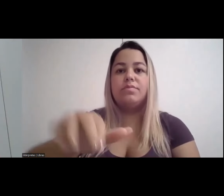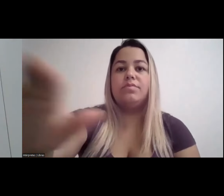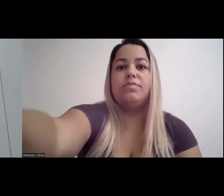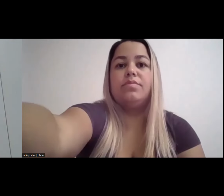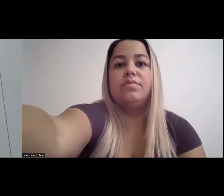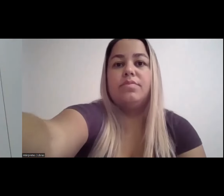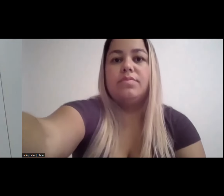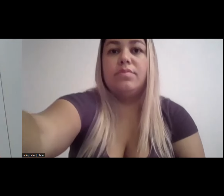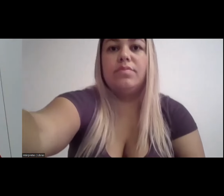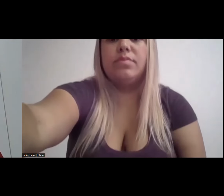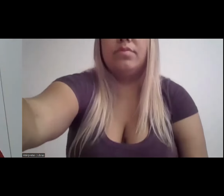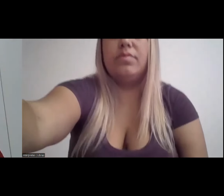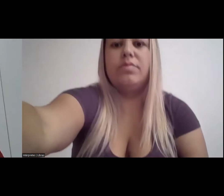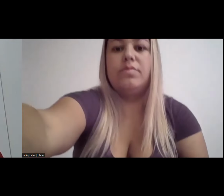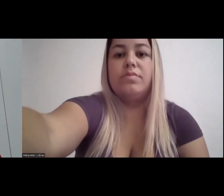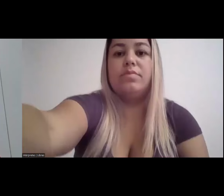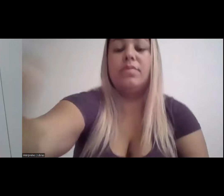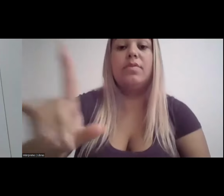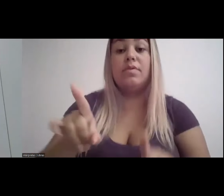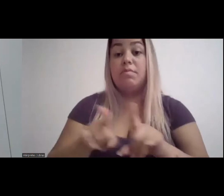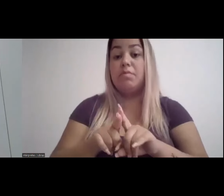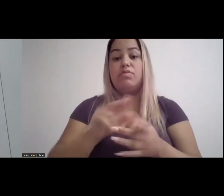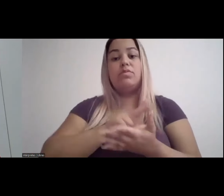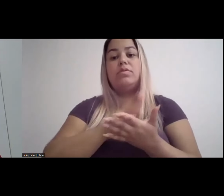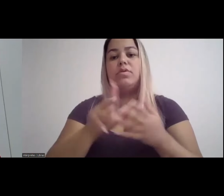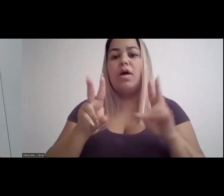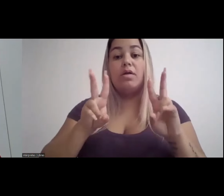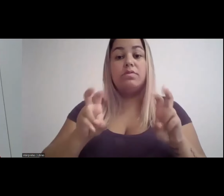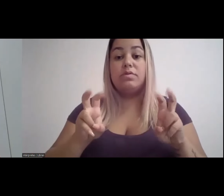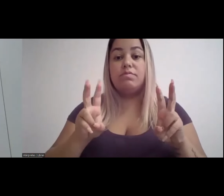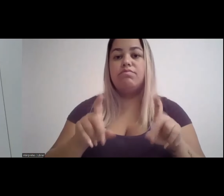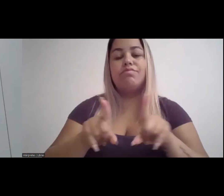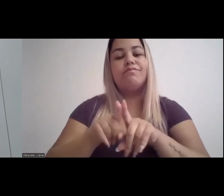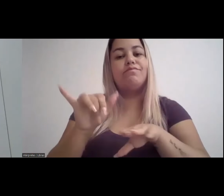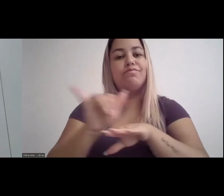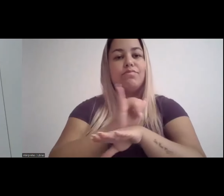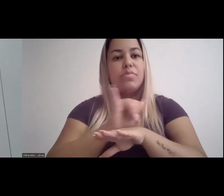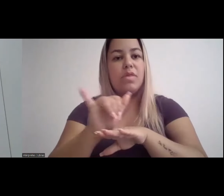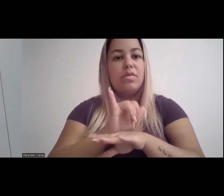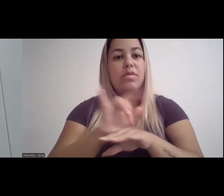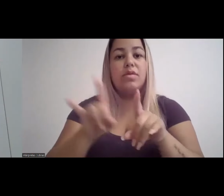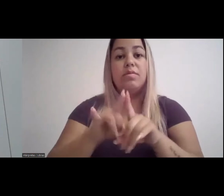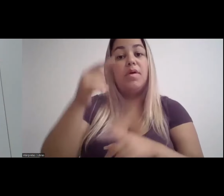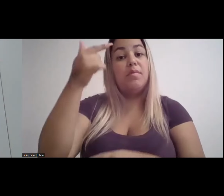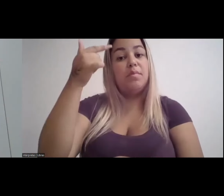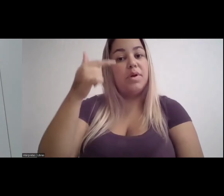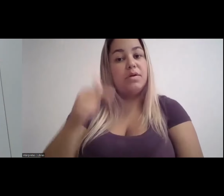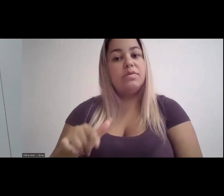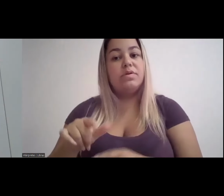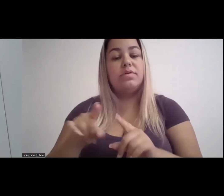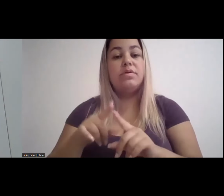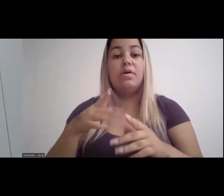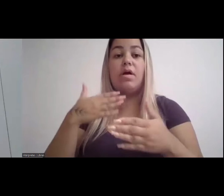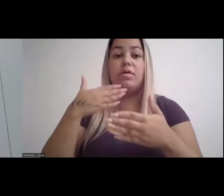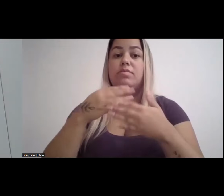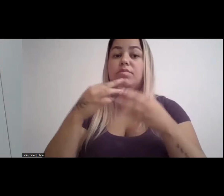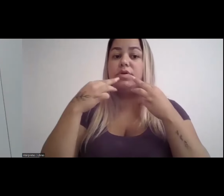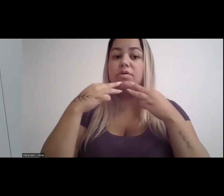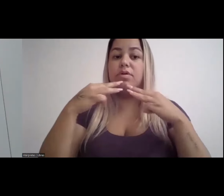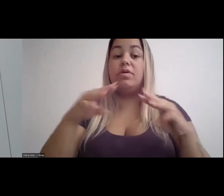E a gente atua com os mais variados temas e com muitas estratégias diferentes para conseguir, atingir essa missão da